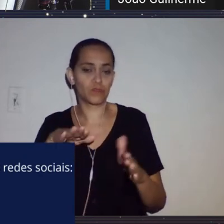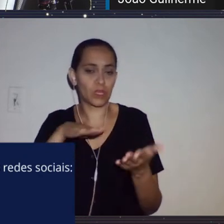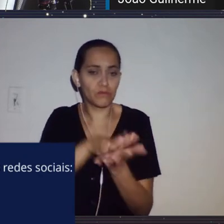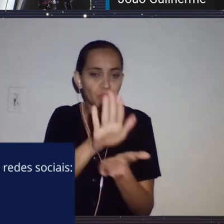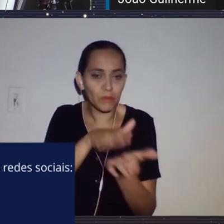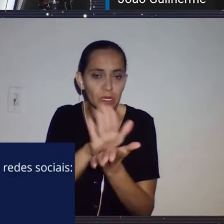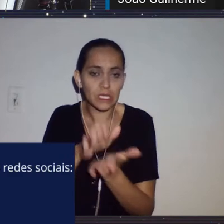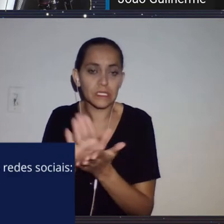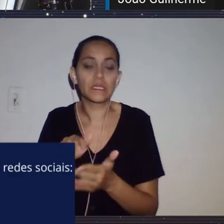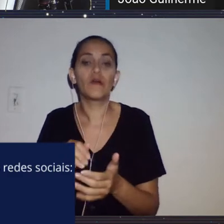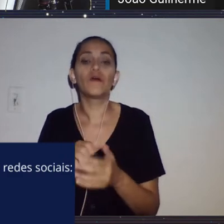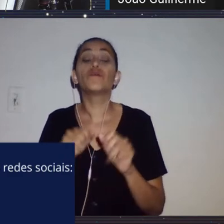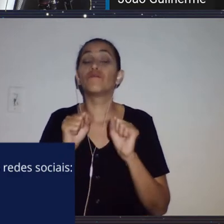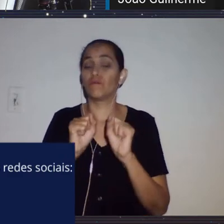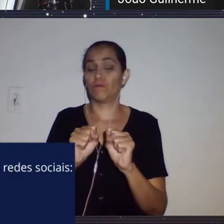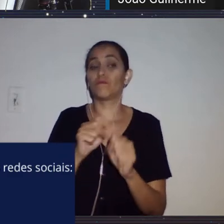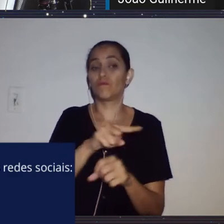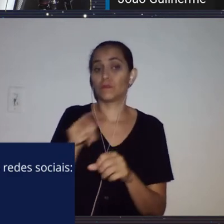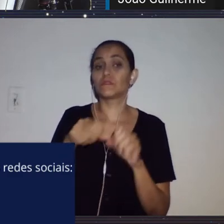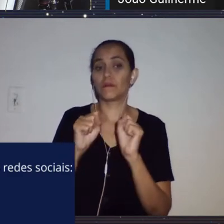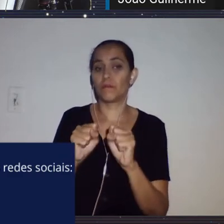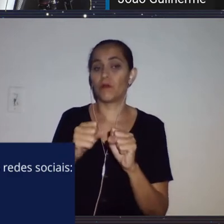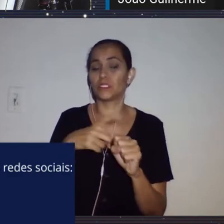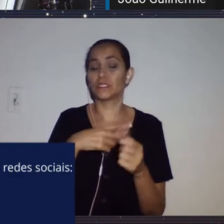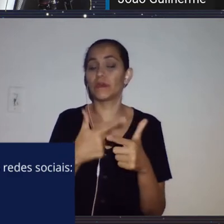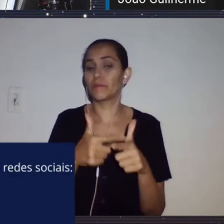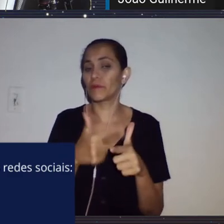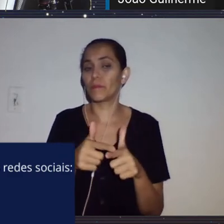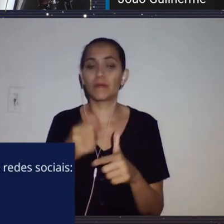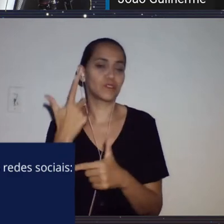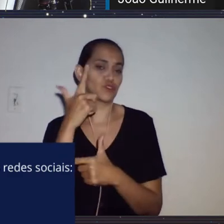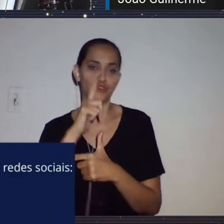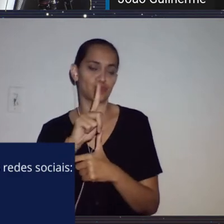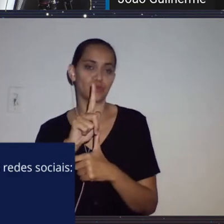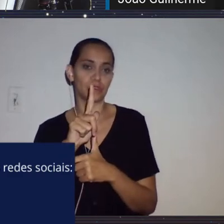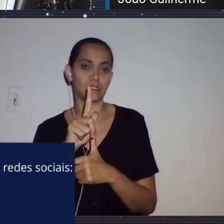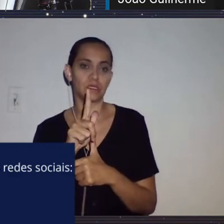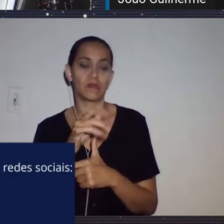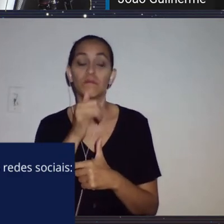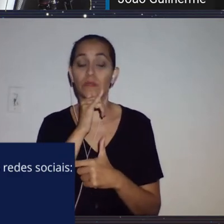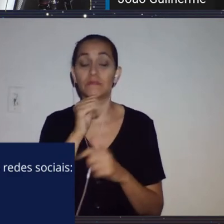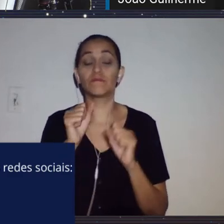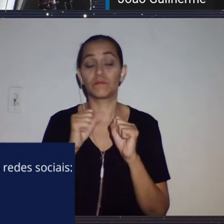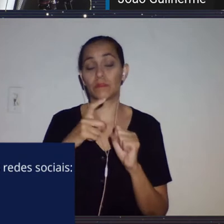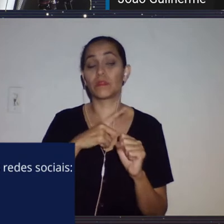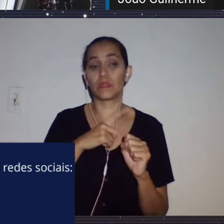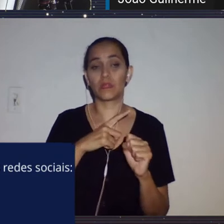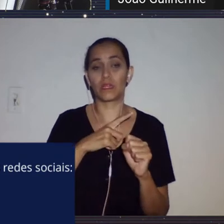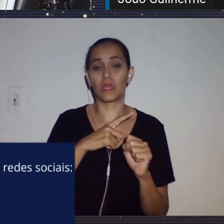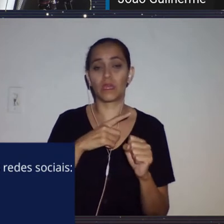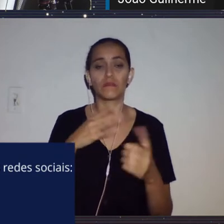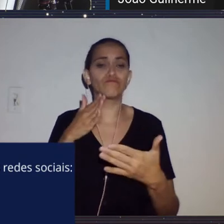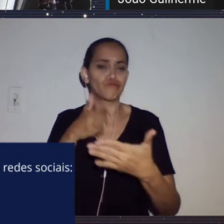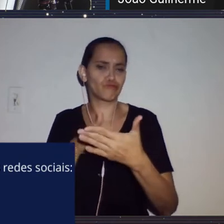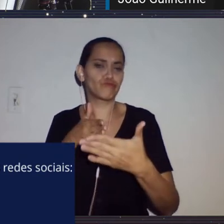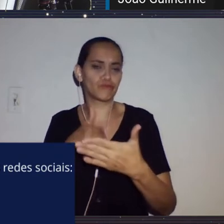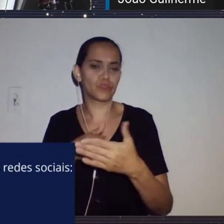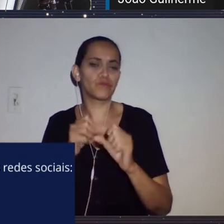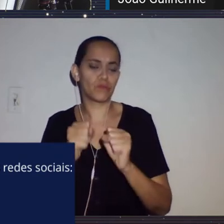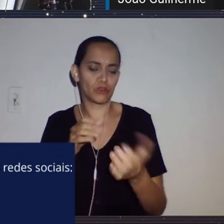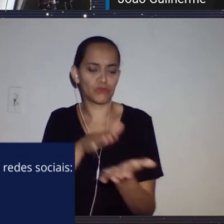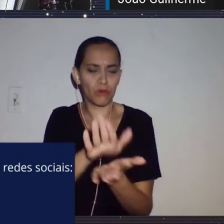não conseguir. Tipo, você tem um limite do quanto você pode compartilhar daquilo. Enquanto quando é open